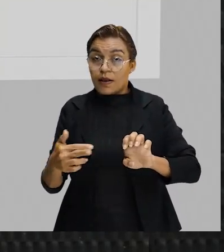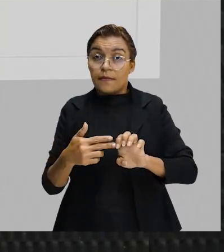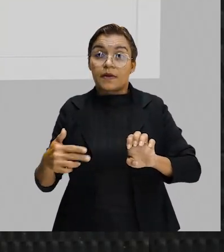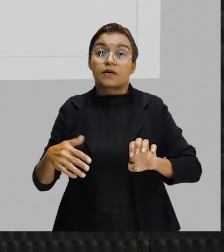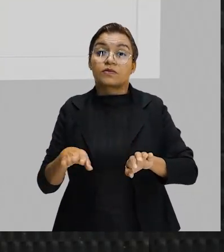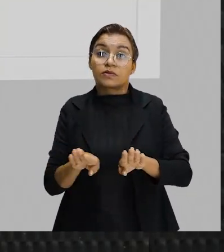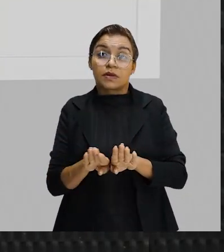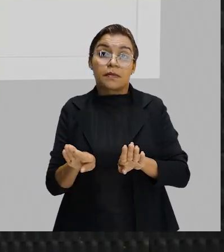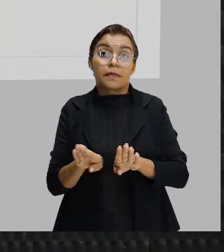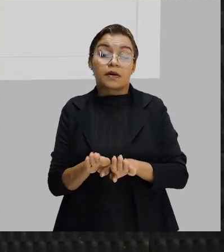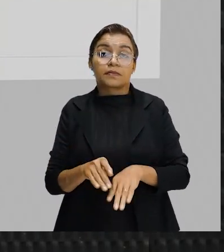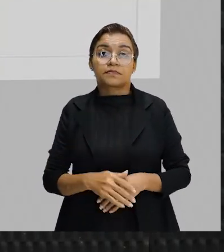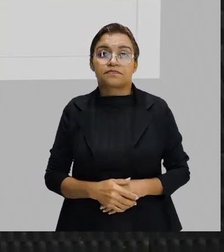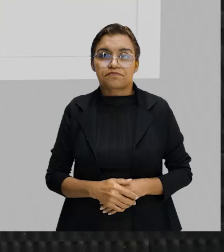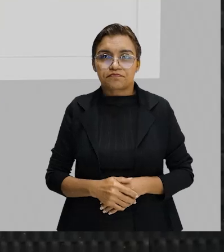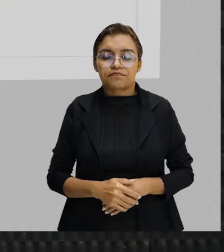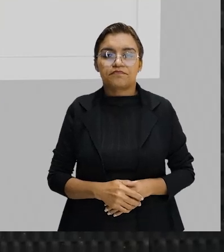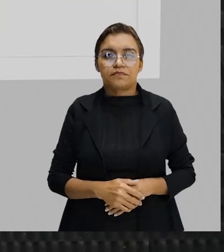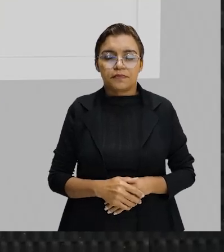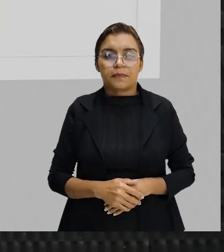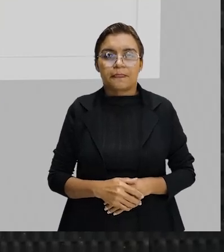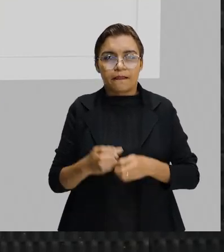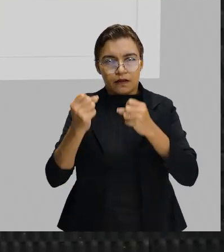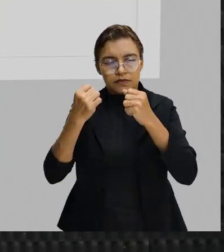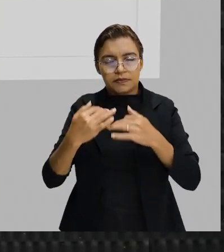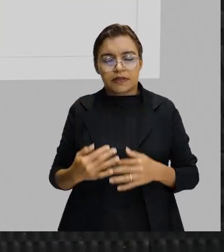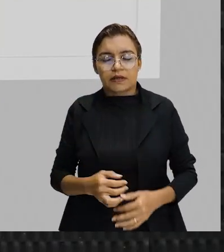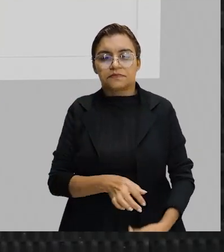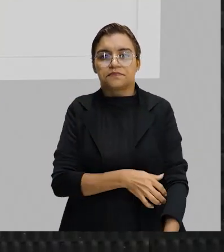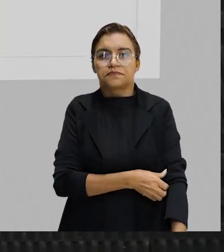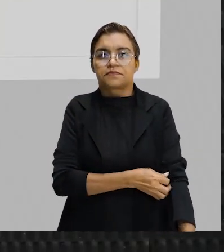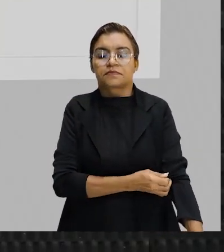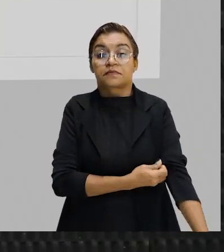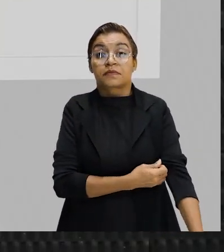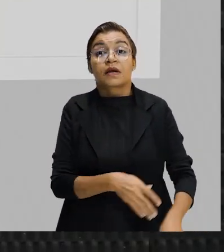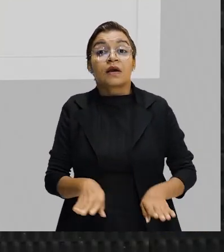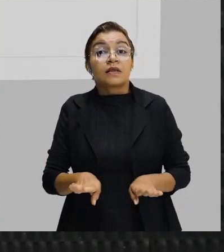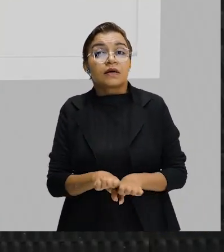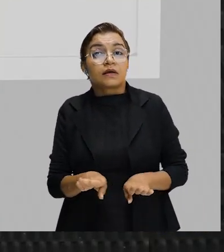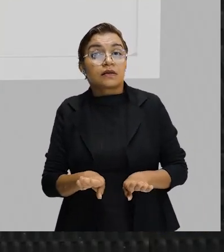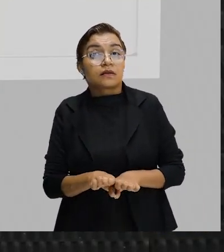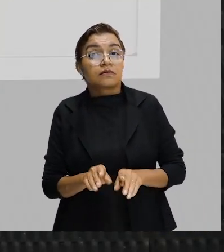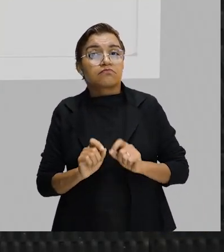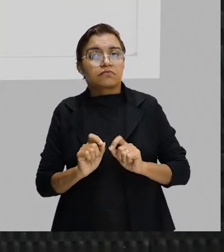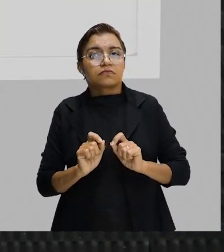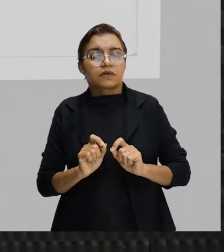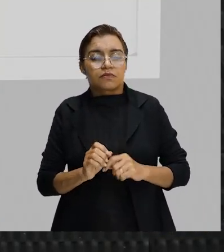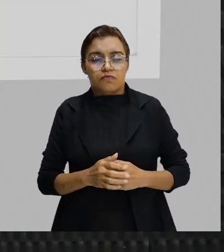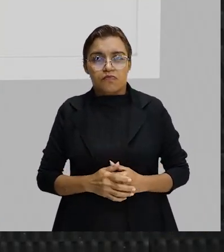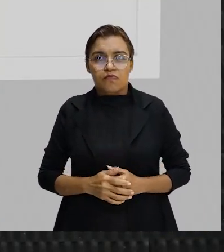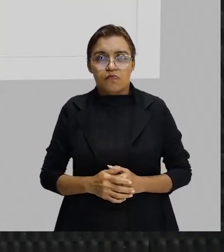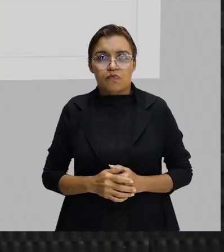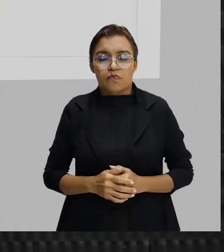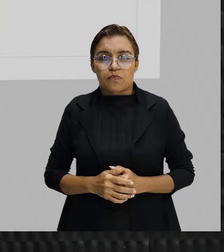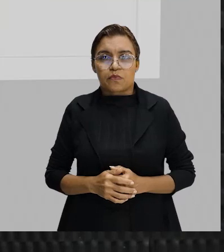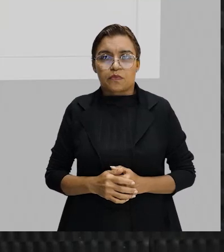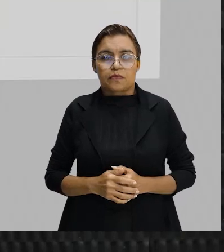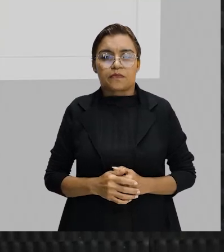que está aqui, né, colocado. Existe também uma facilidade maior entre